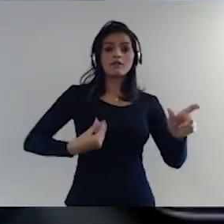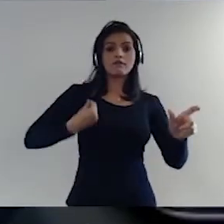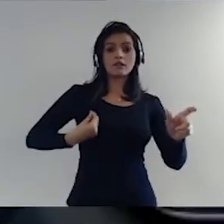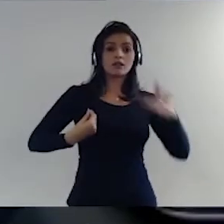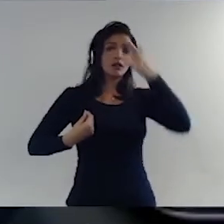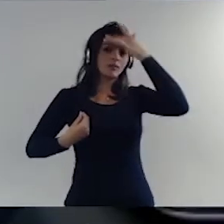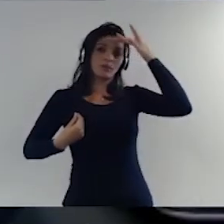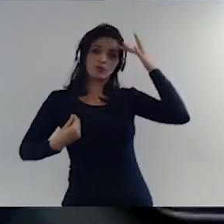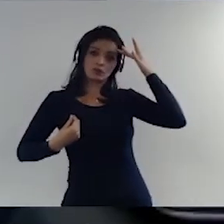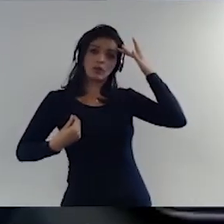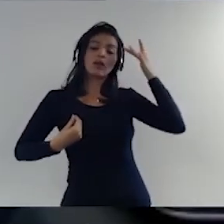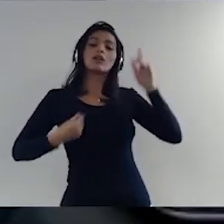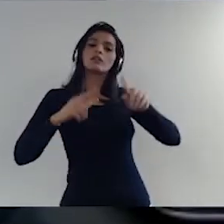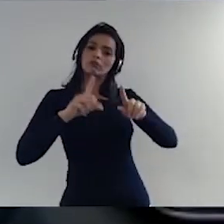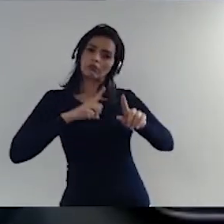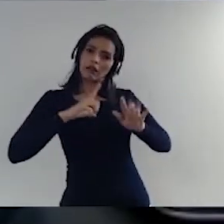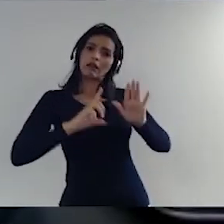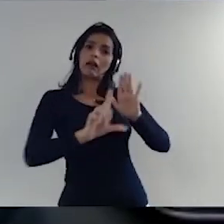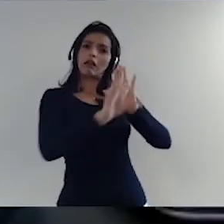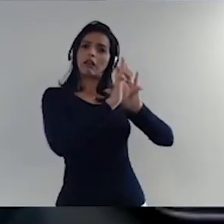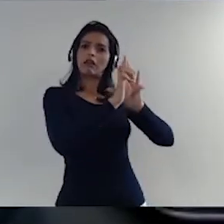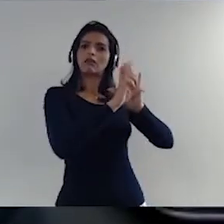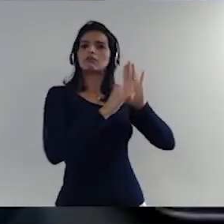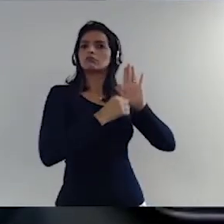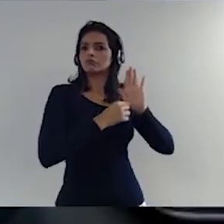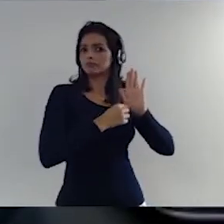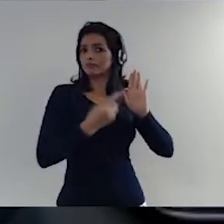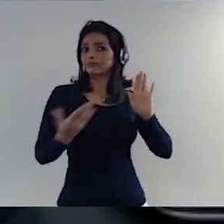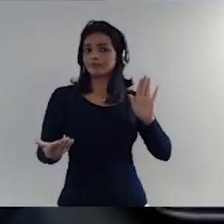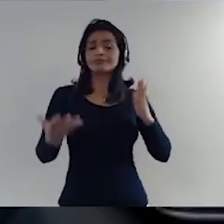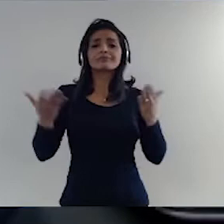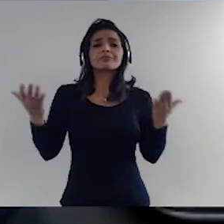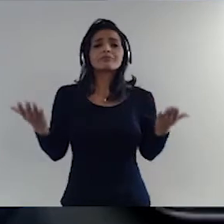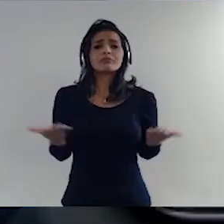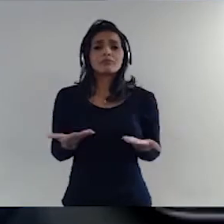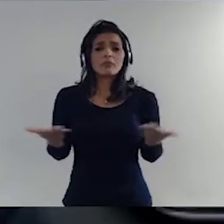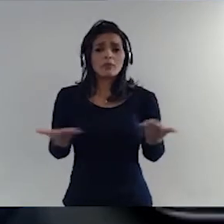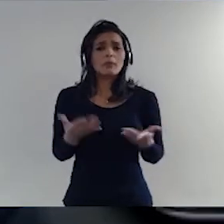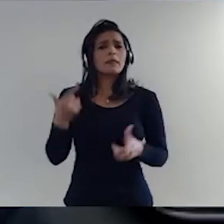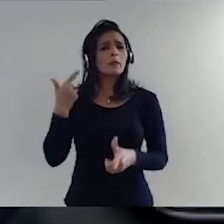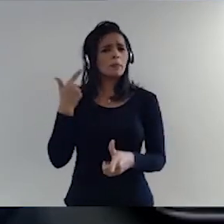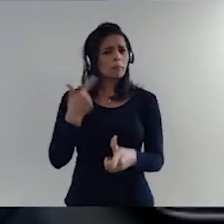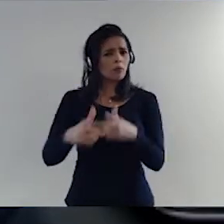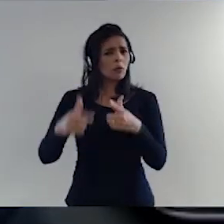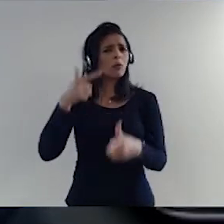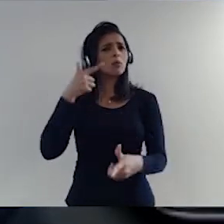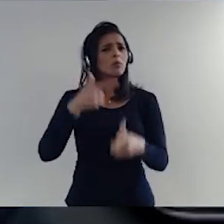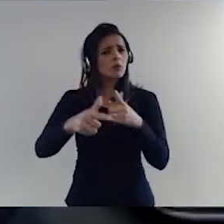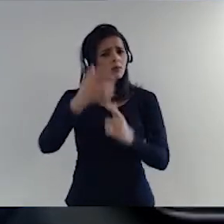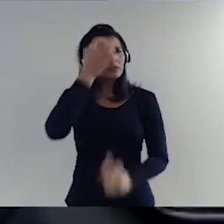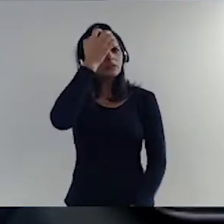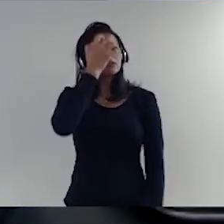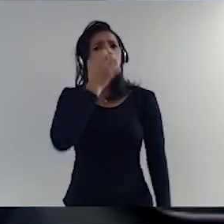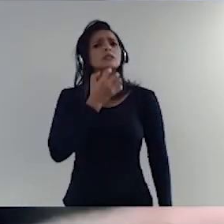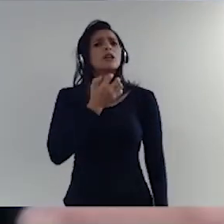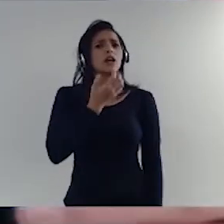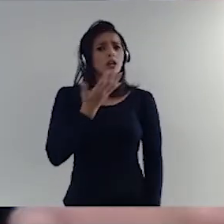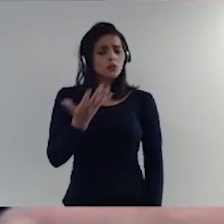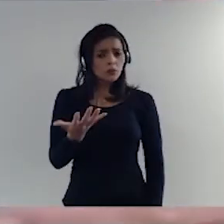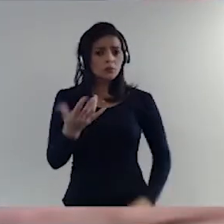nós nos ressentimos do grande problema que tem sido com a